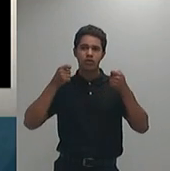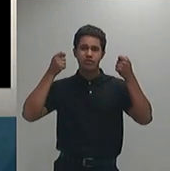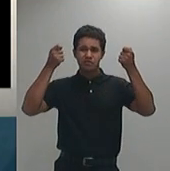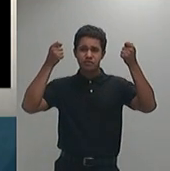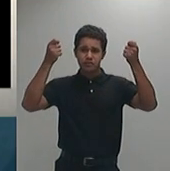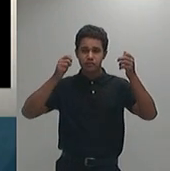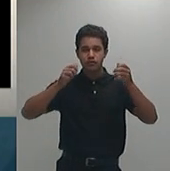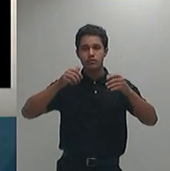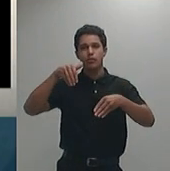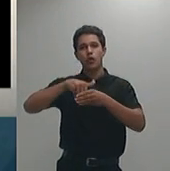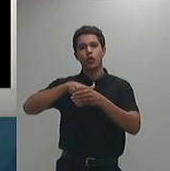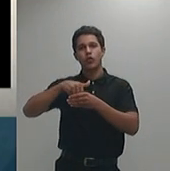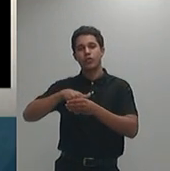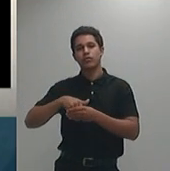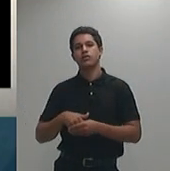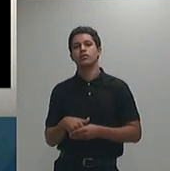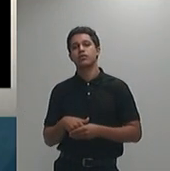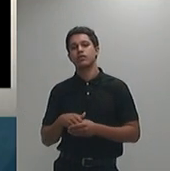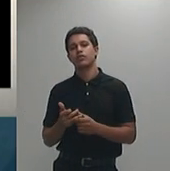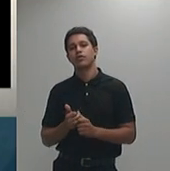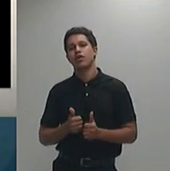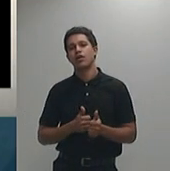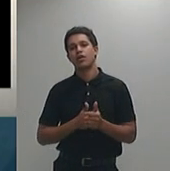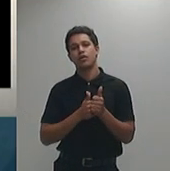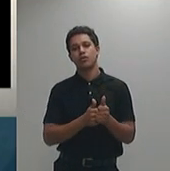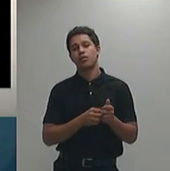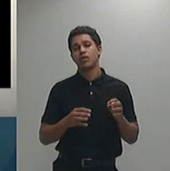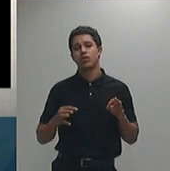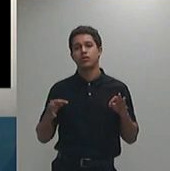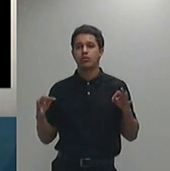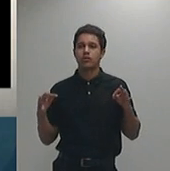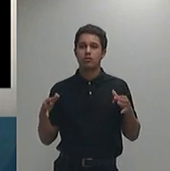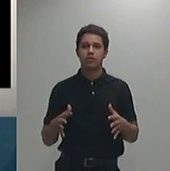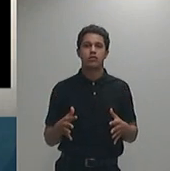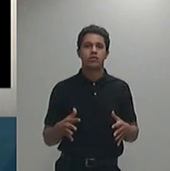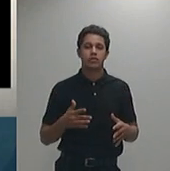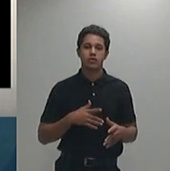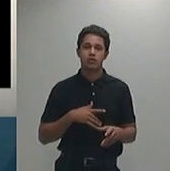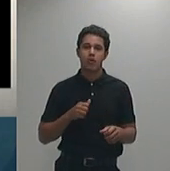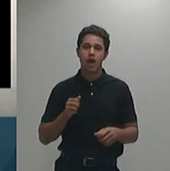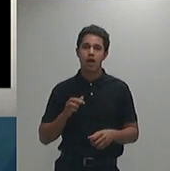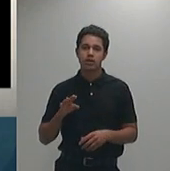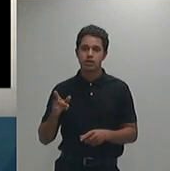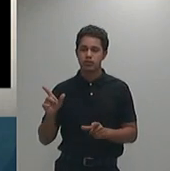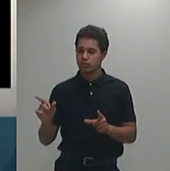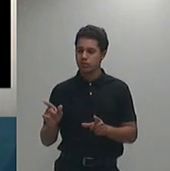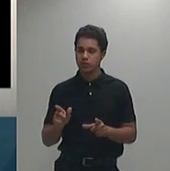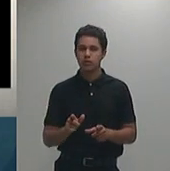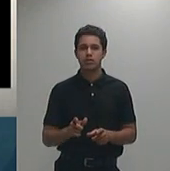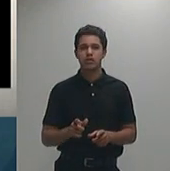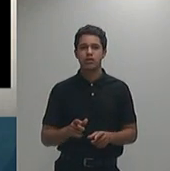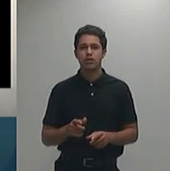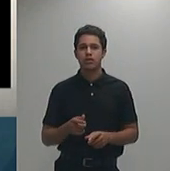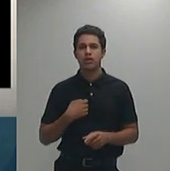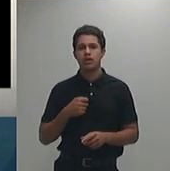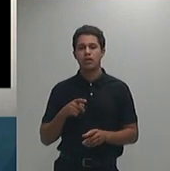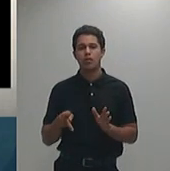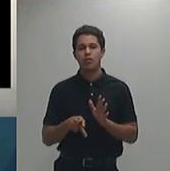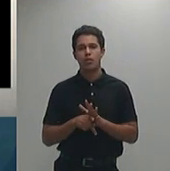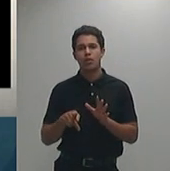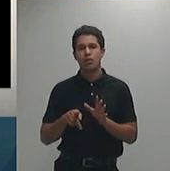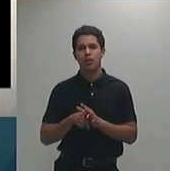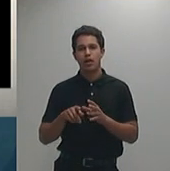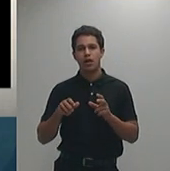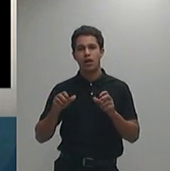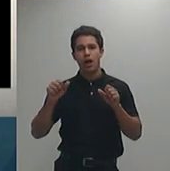no meio desse para que foi Acompanhada pela totalidade dos acionistas minoritários na Assembleia de acionistas